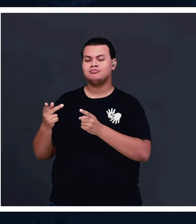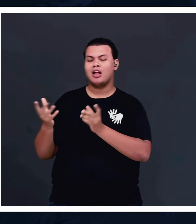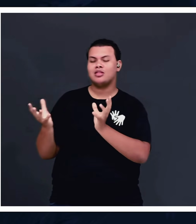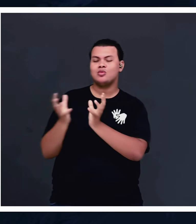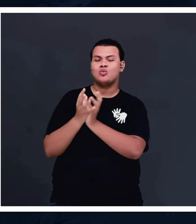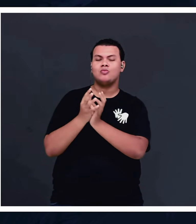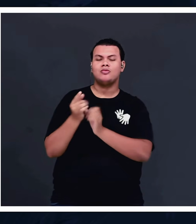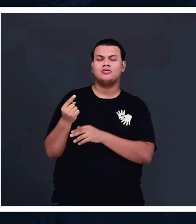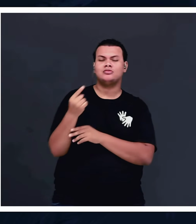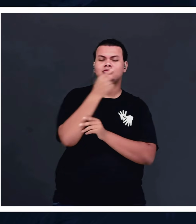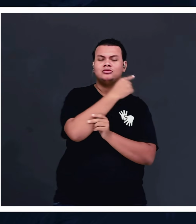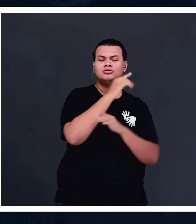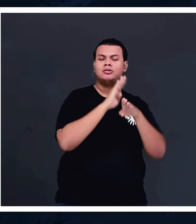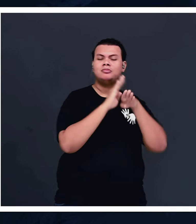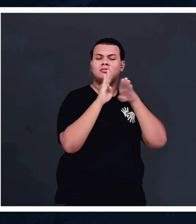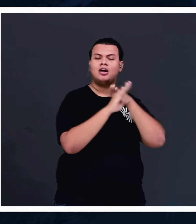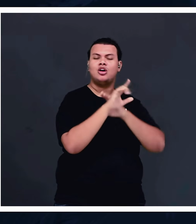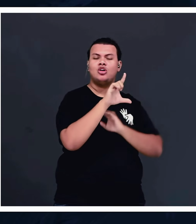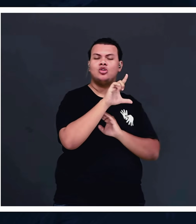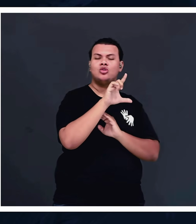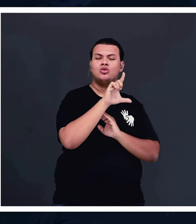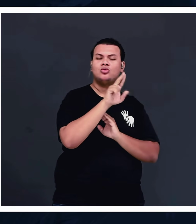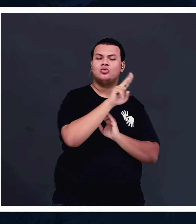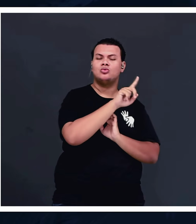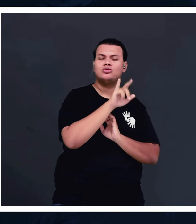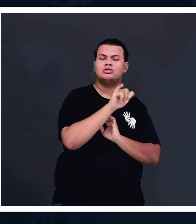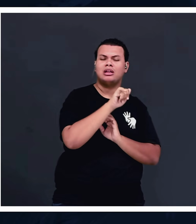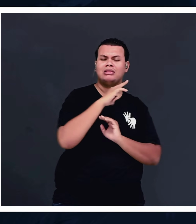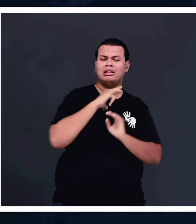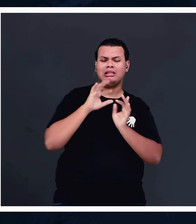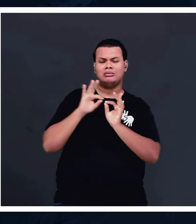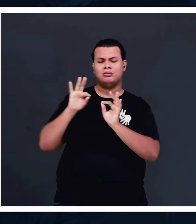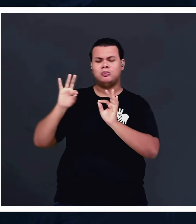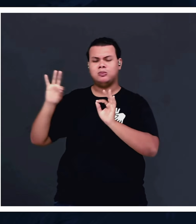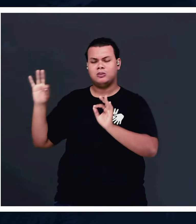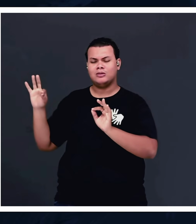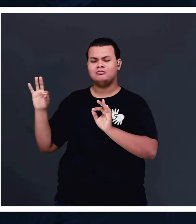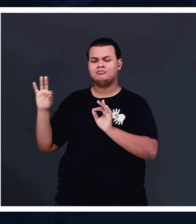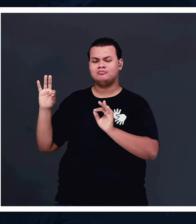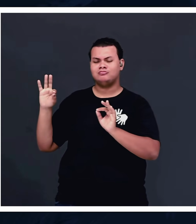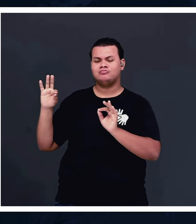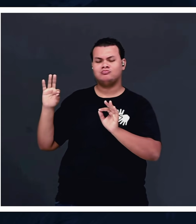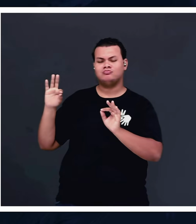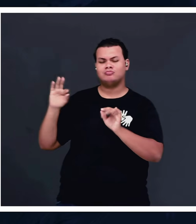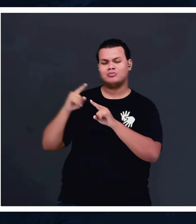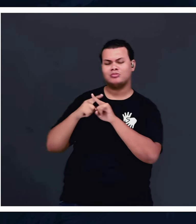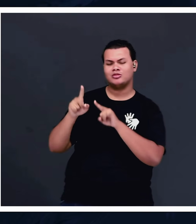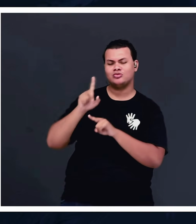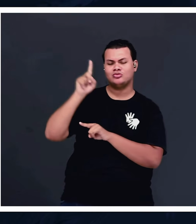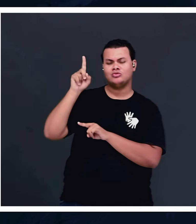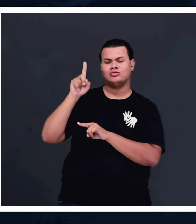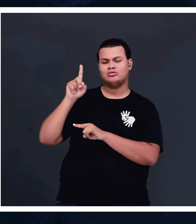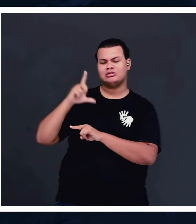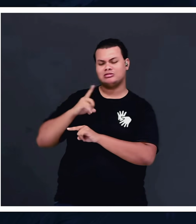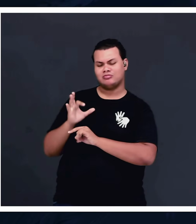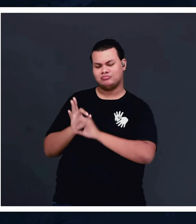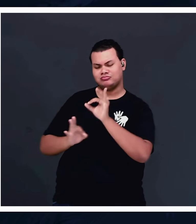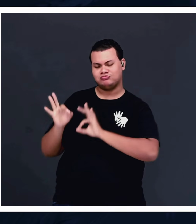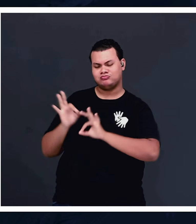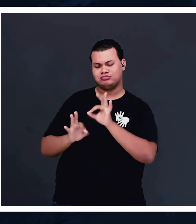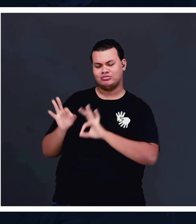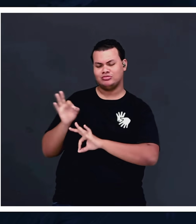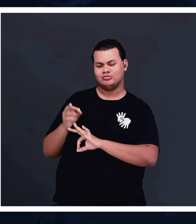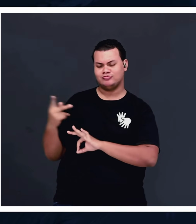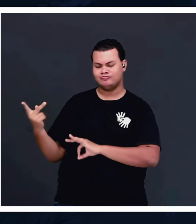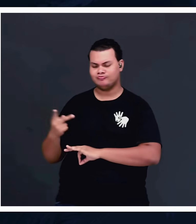lá no bairro Luzia, tão distante aqui da sede, meu Pai. O Senhor preparou para que esse